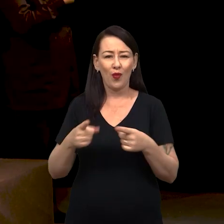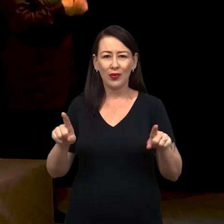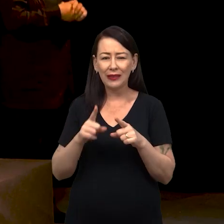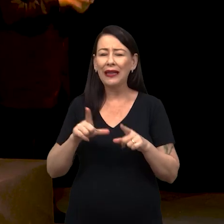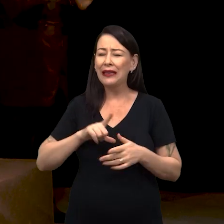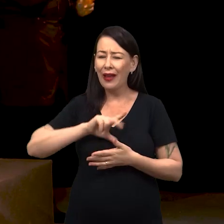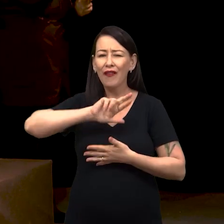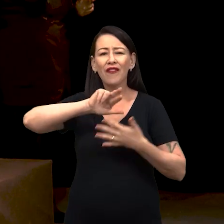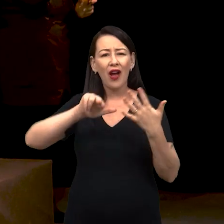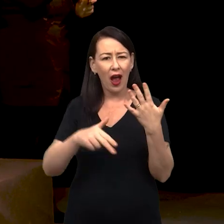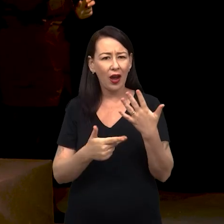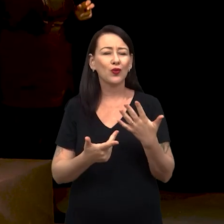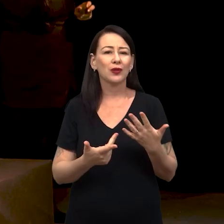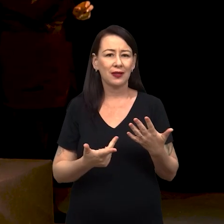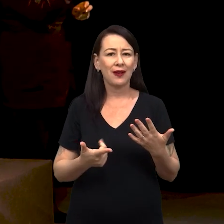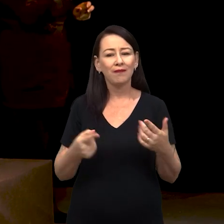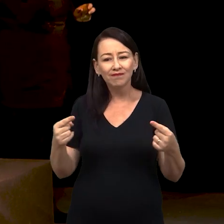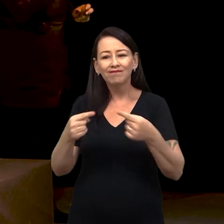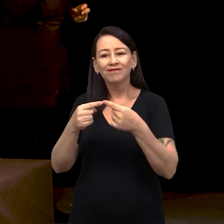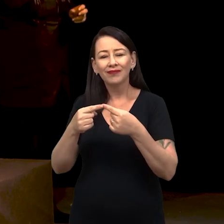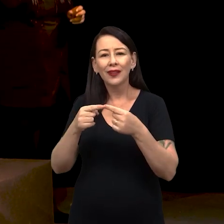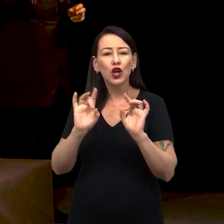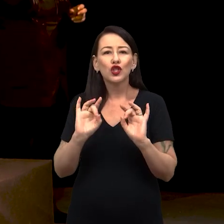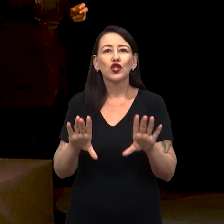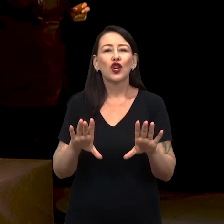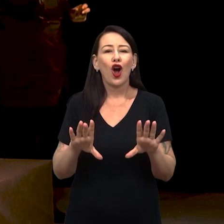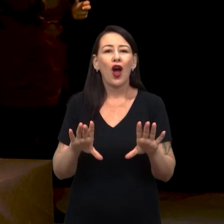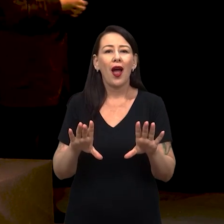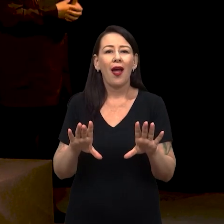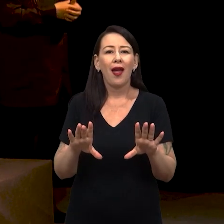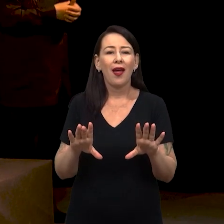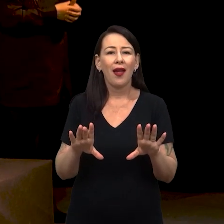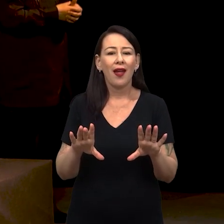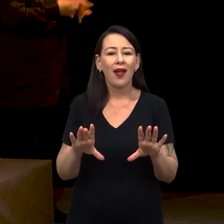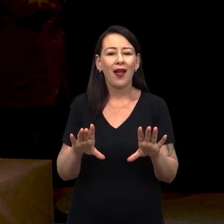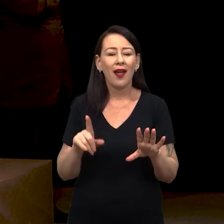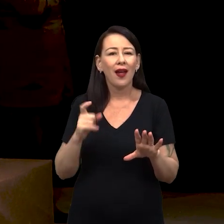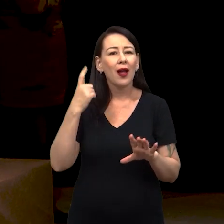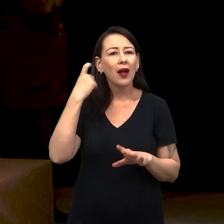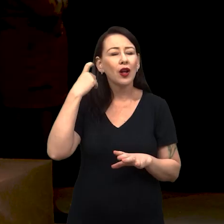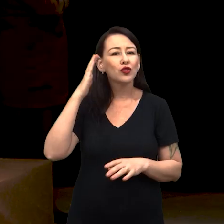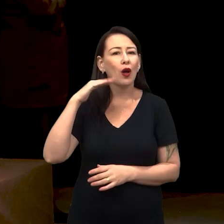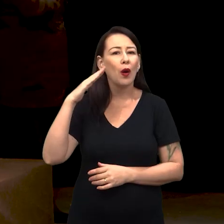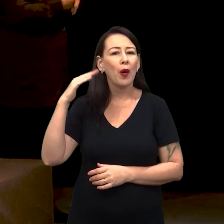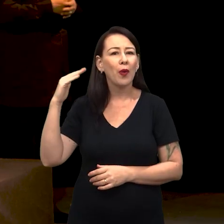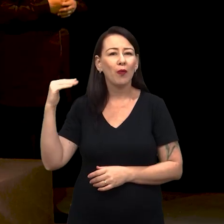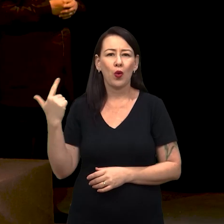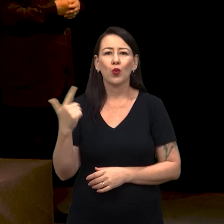né, canta, tem muitos acalantos que são só, né,